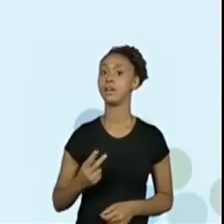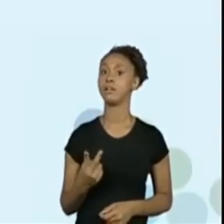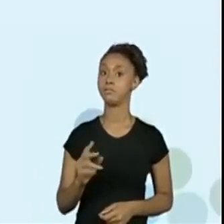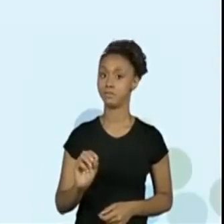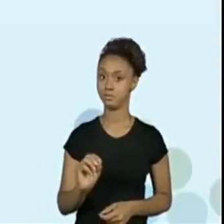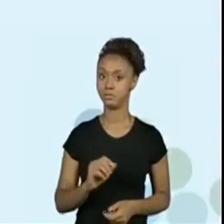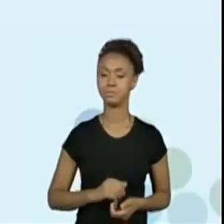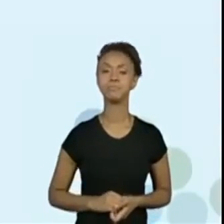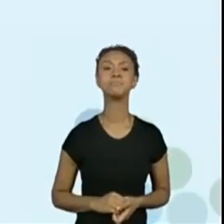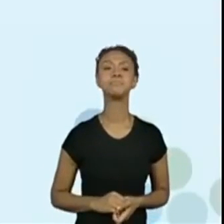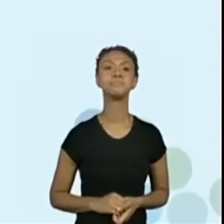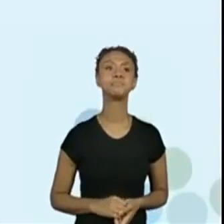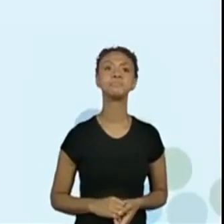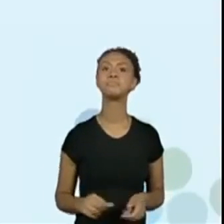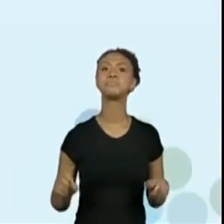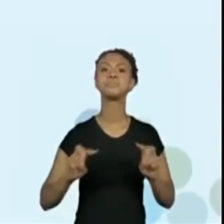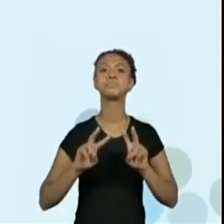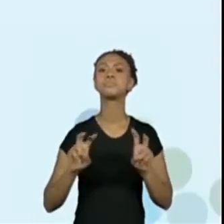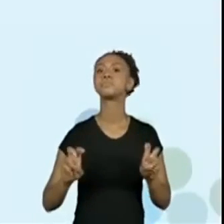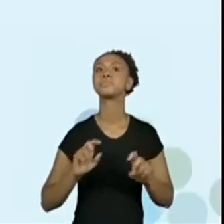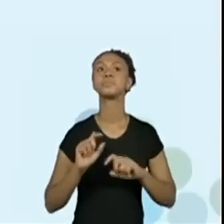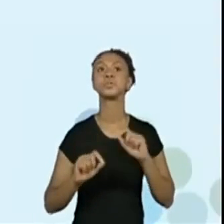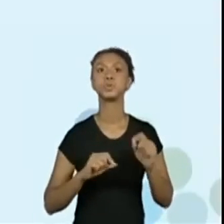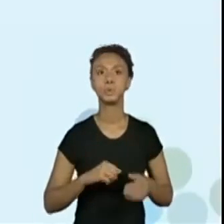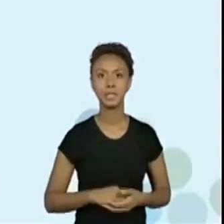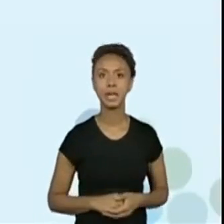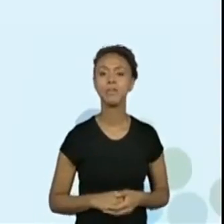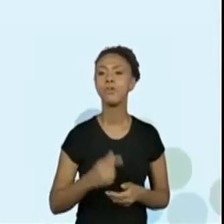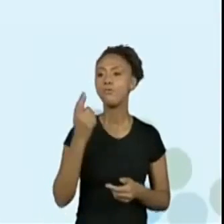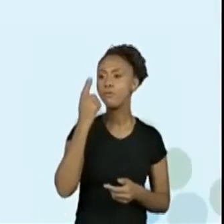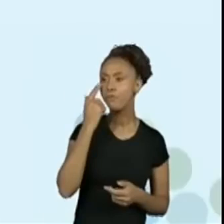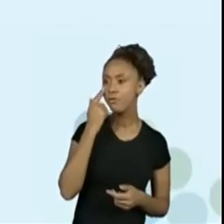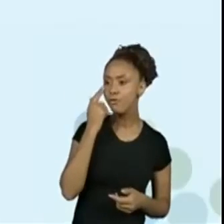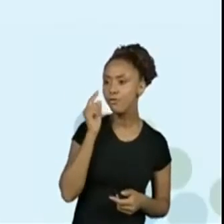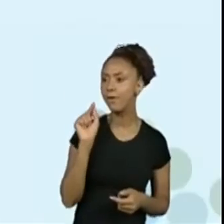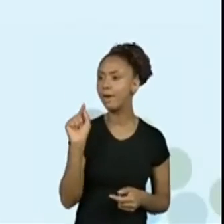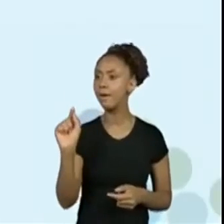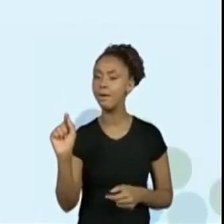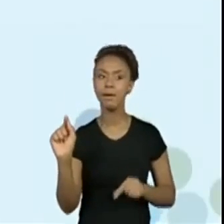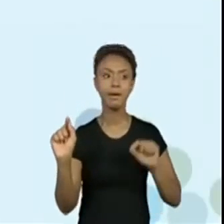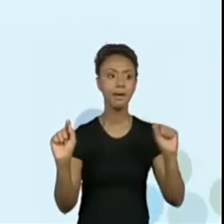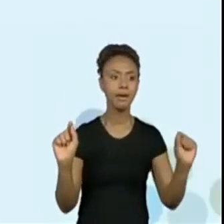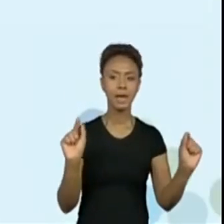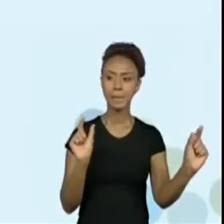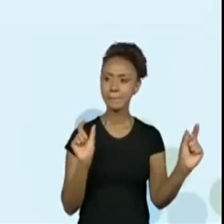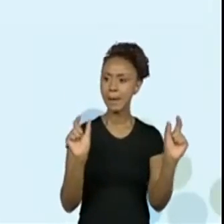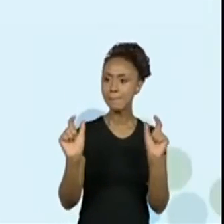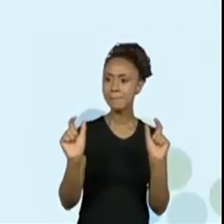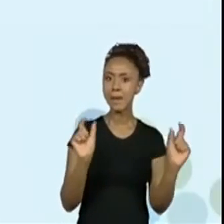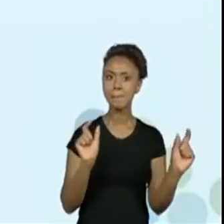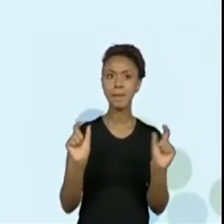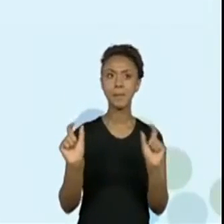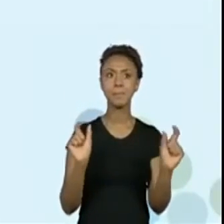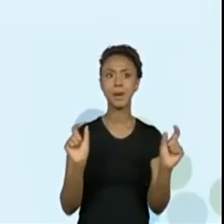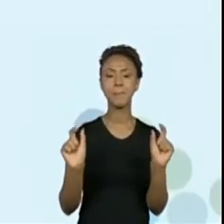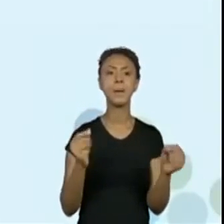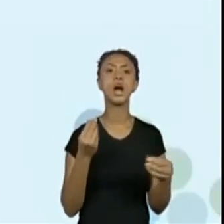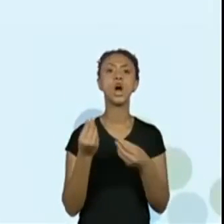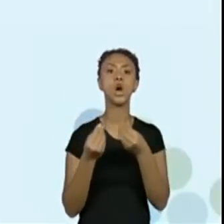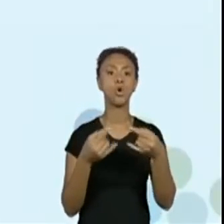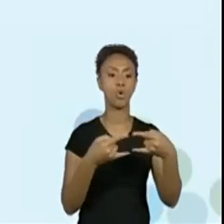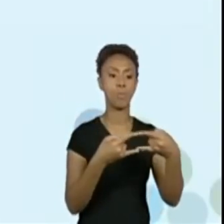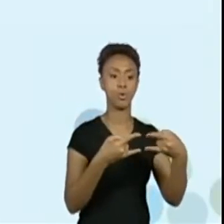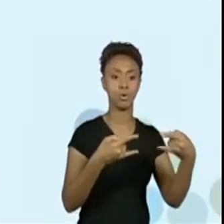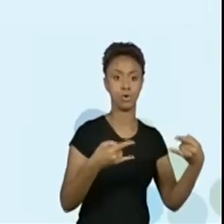EF02MA20, que diz respeito a estabelecer a equivalência de valores entre moedas e cédulas